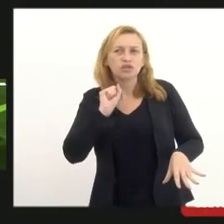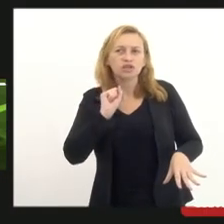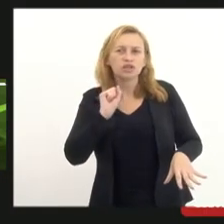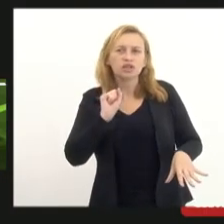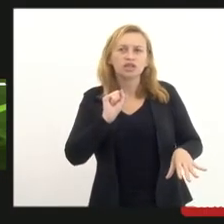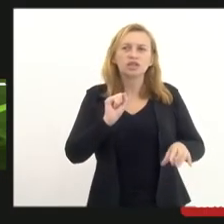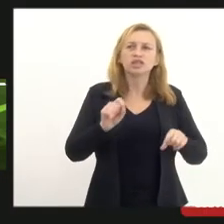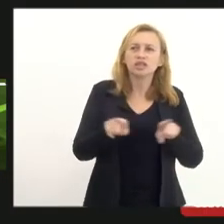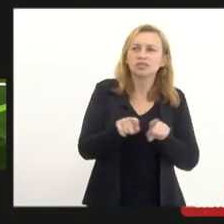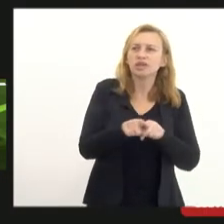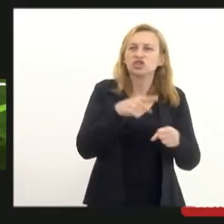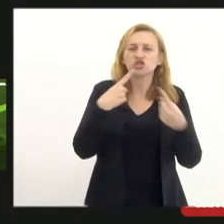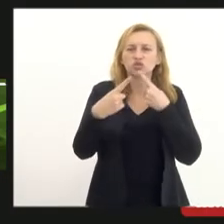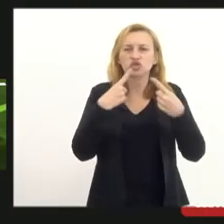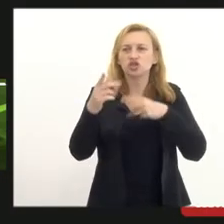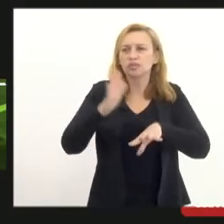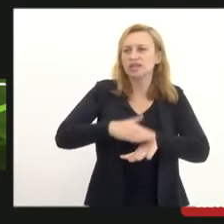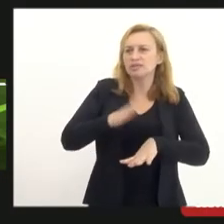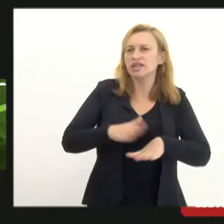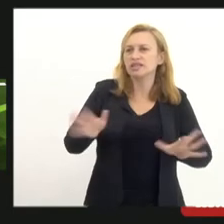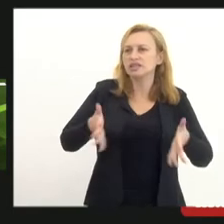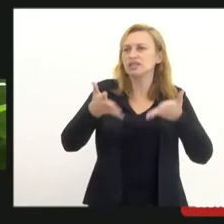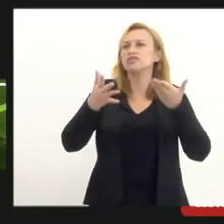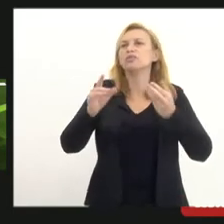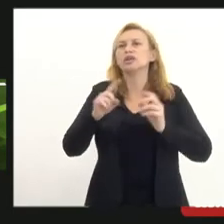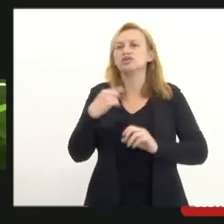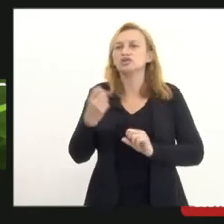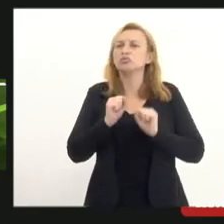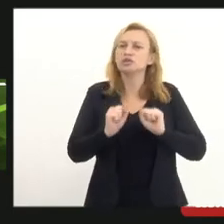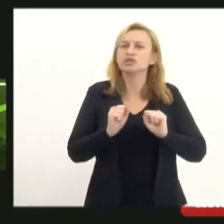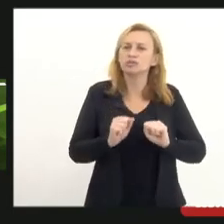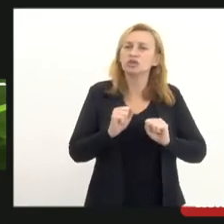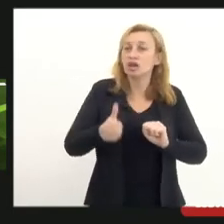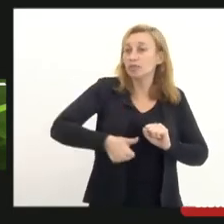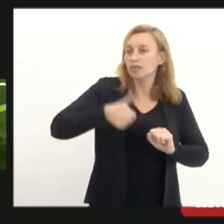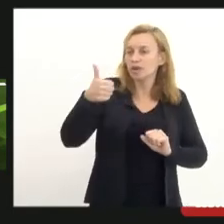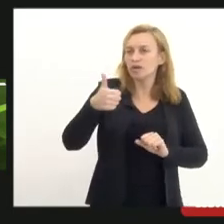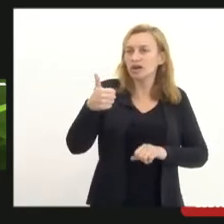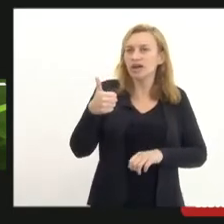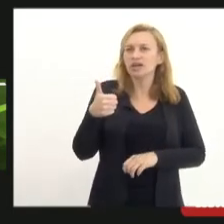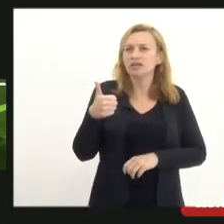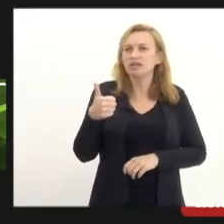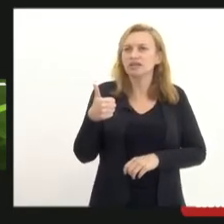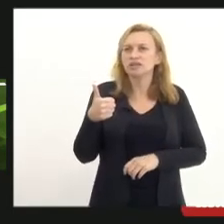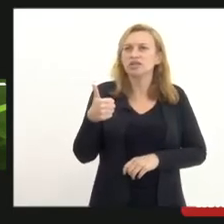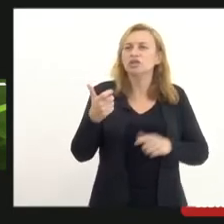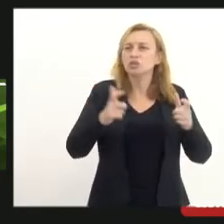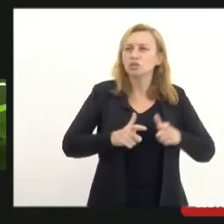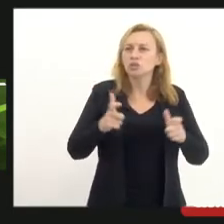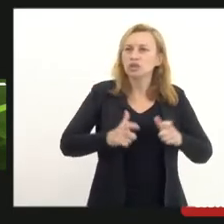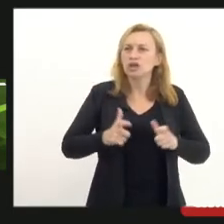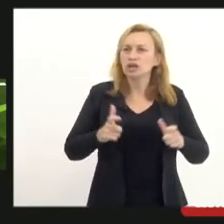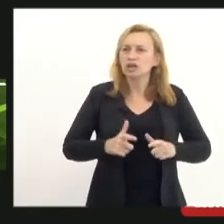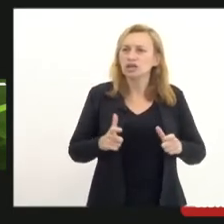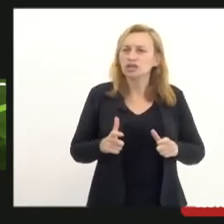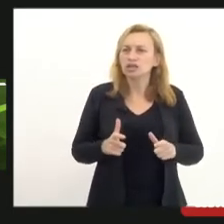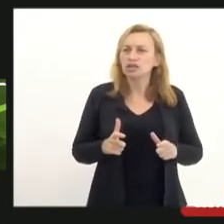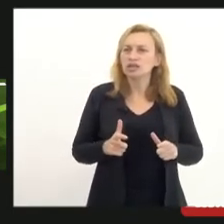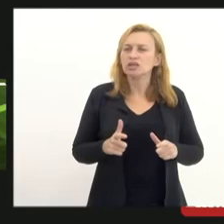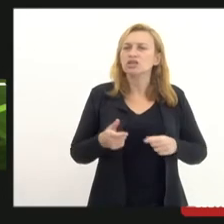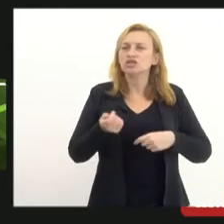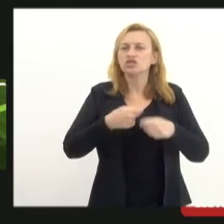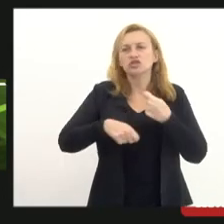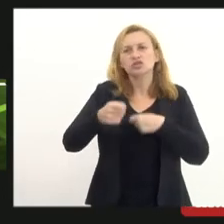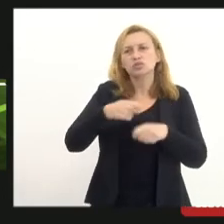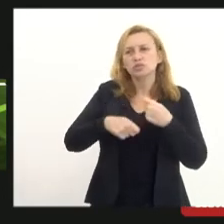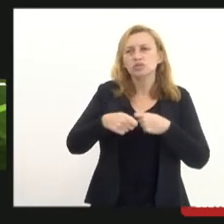discutir cada vez mais essas iniciativas para que a gente melhore o ambiente, né, de